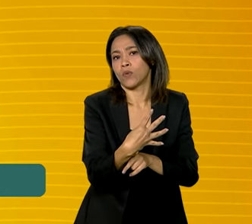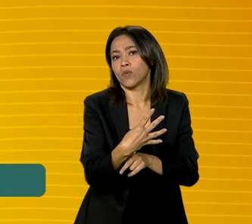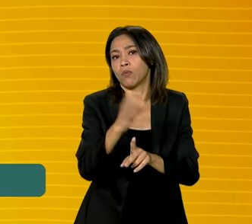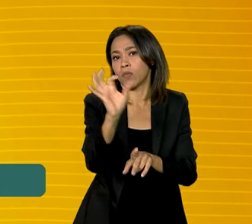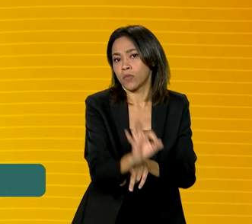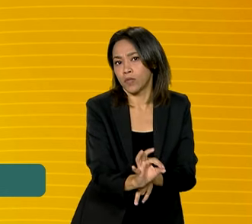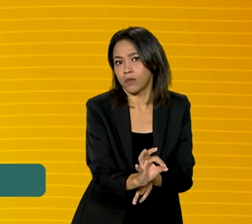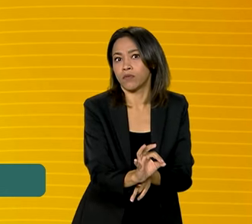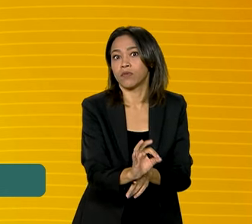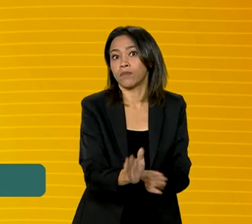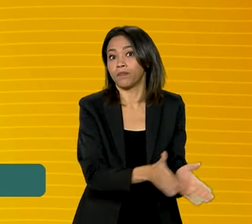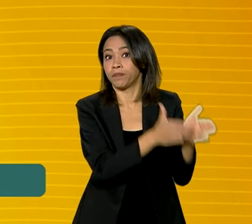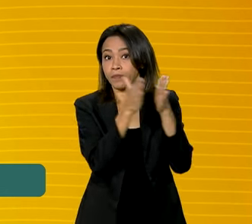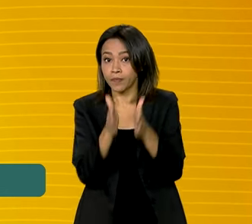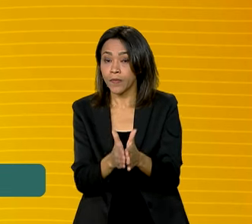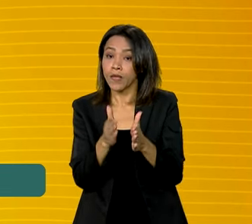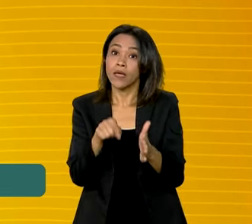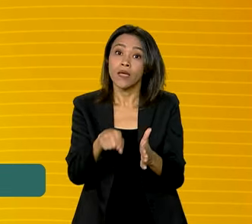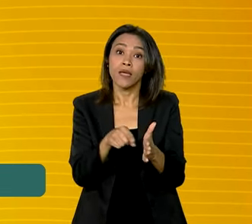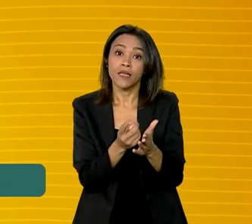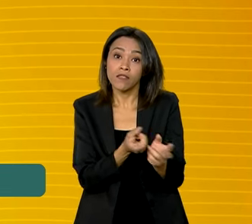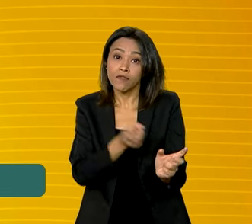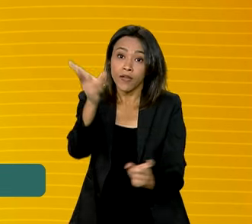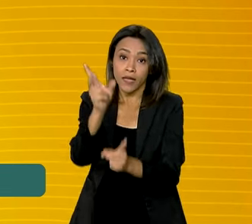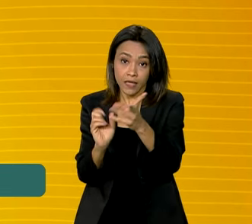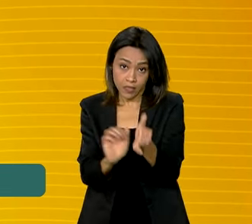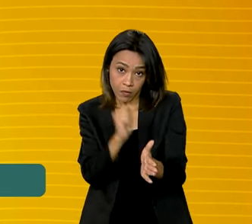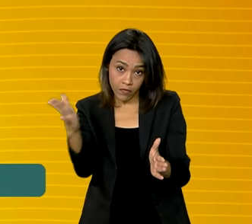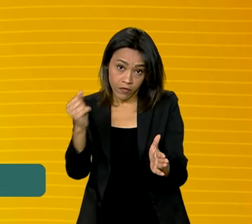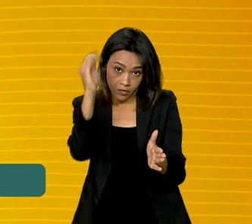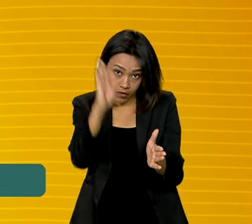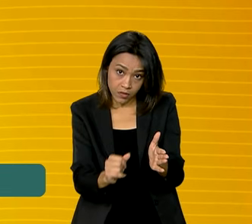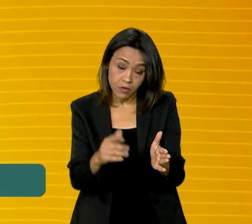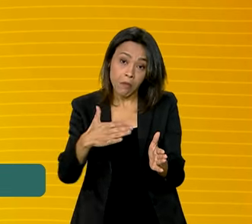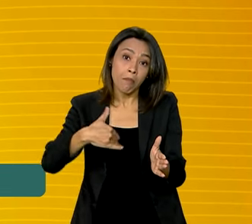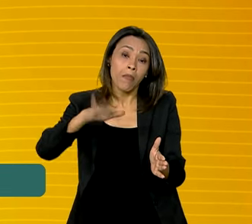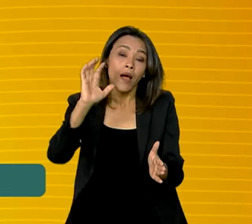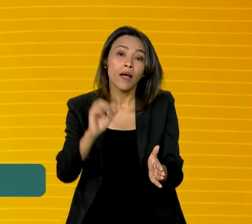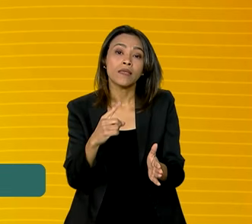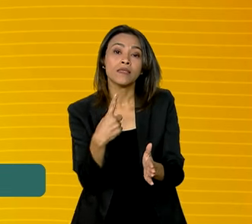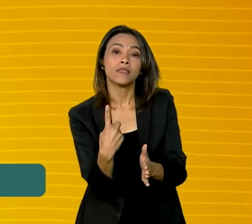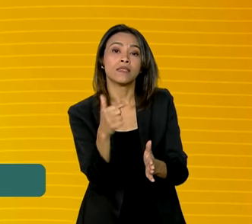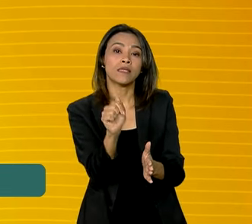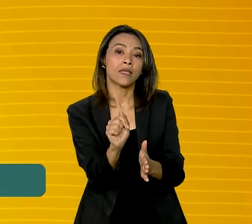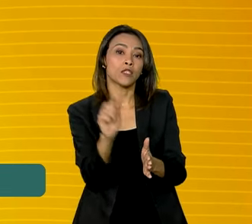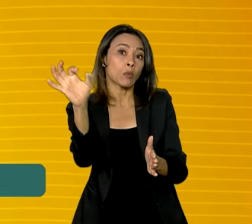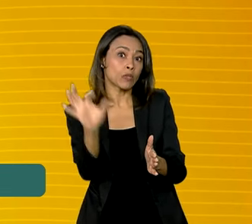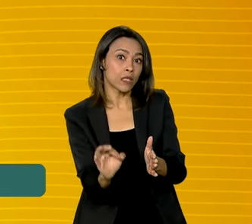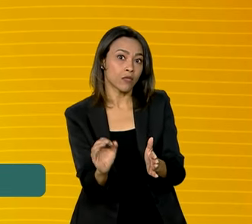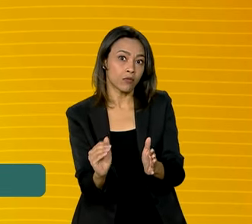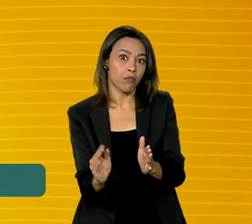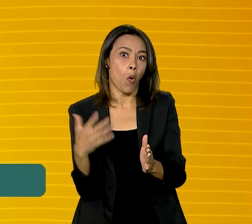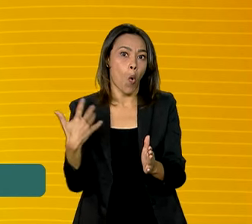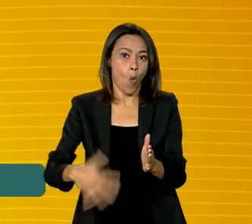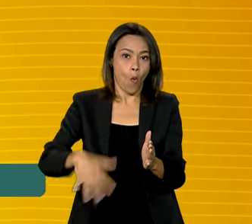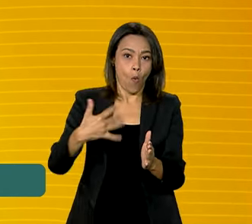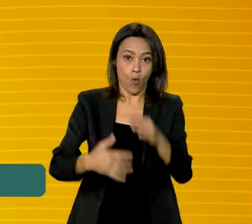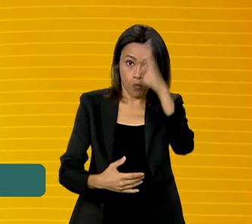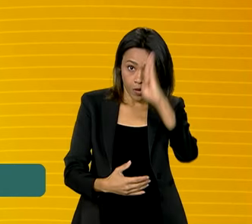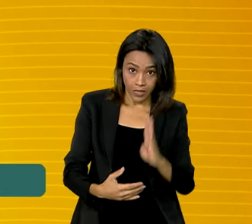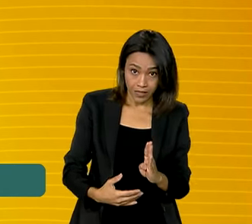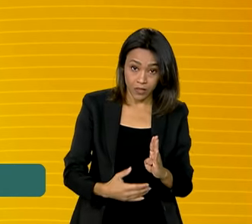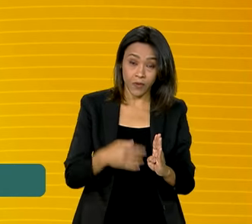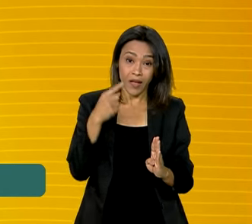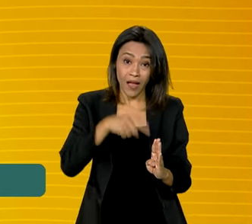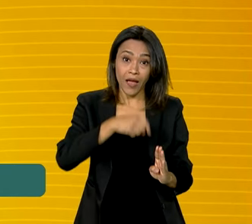14% e as exportações em mais 17%. O Brasil é hoje o